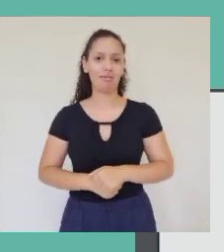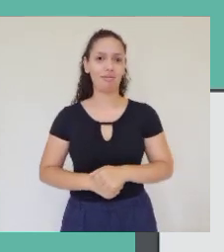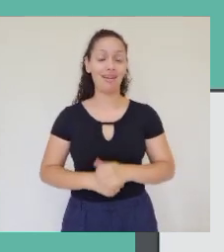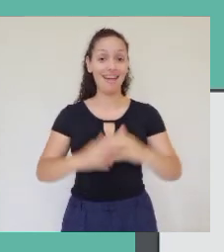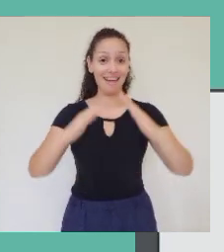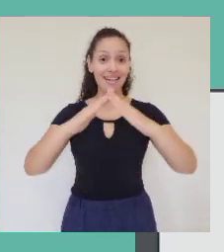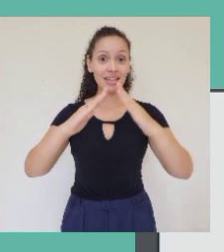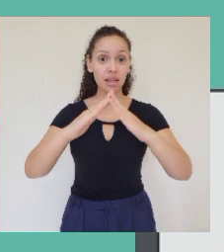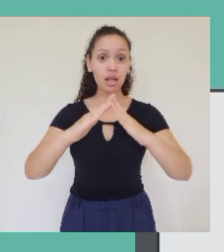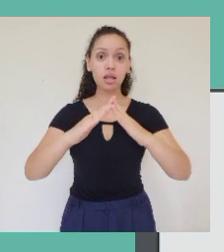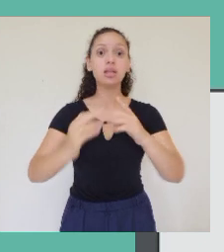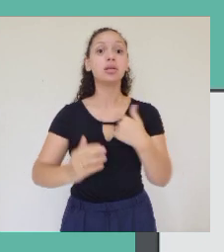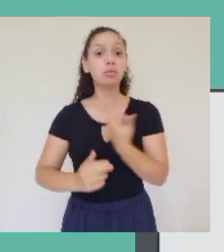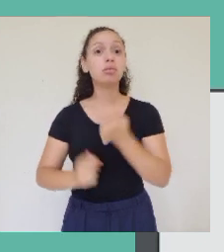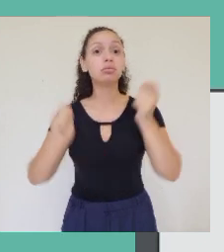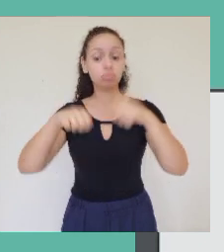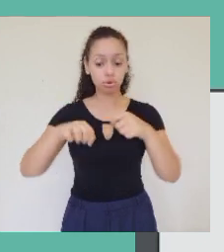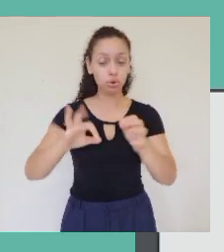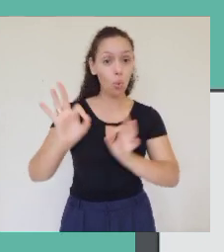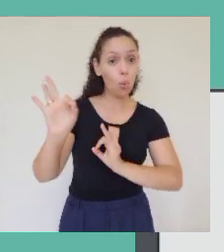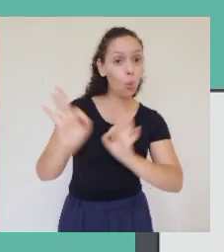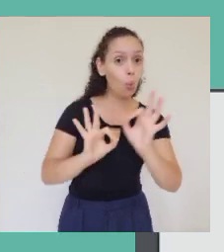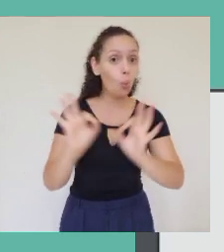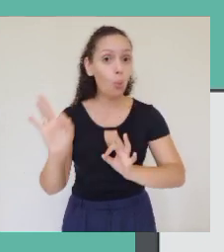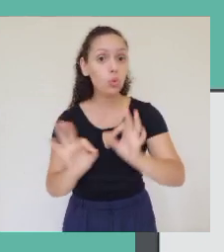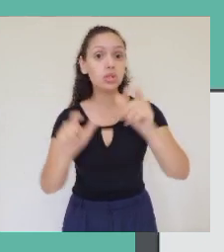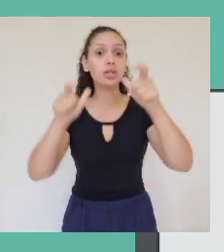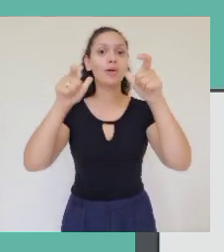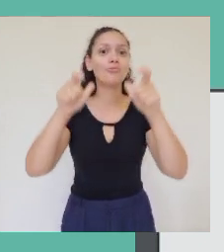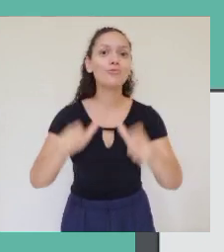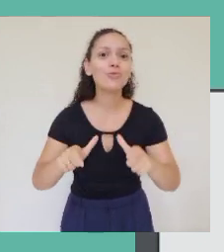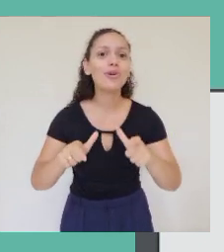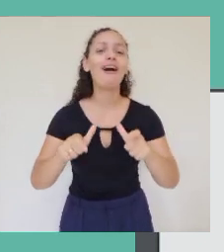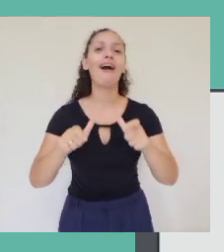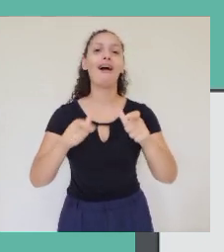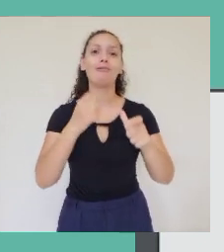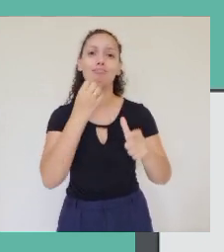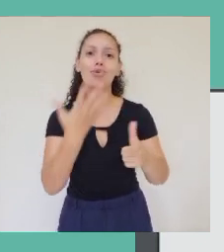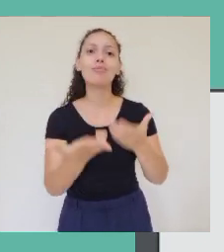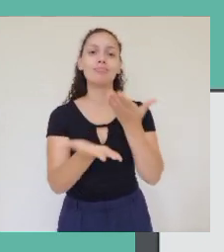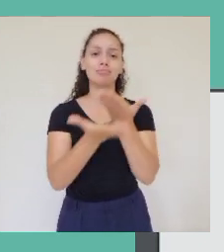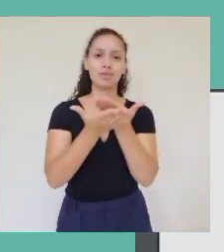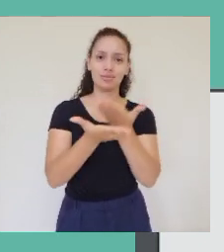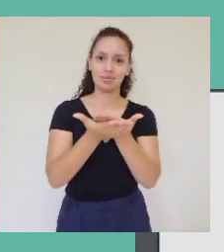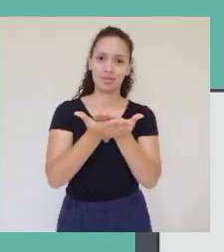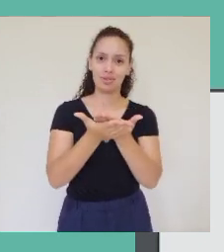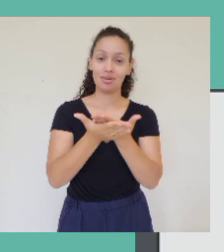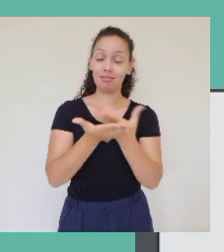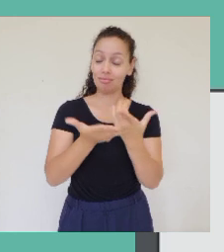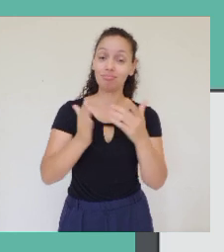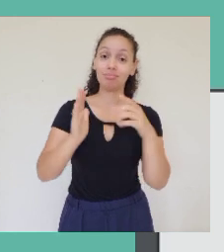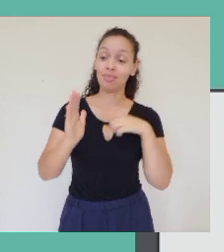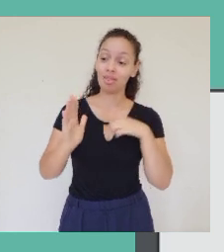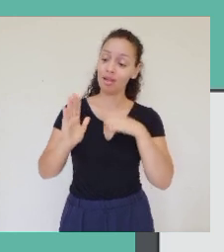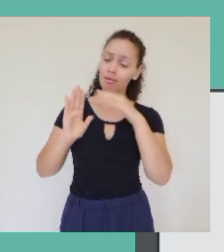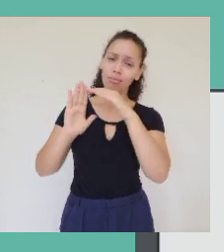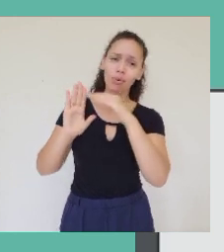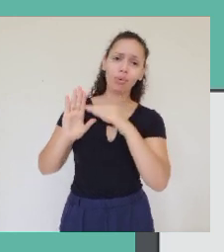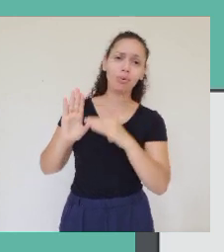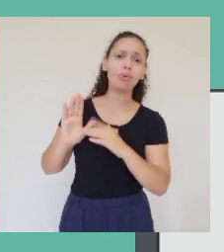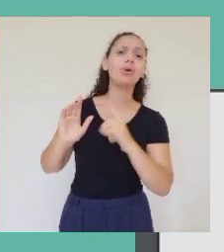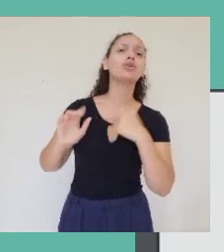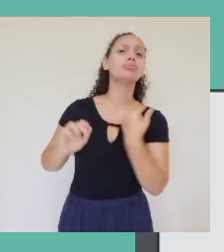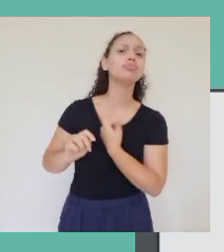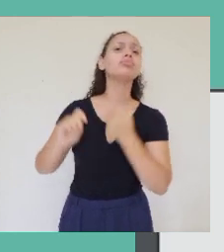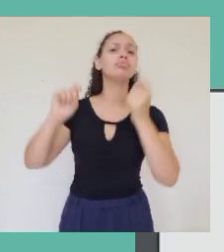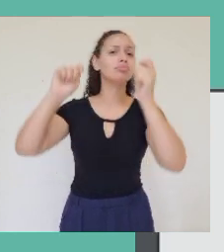eu vou apresentar para vocês. Alguns pontos que a gente consegue melhorar, que a gente consegue aprimorar e que está ao nosso alcance, né?